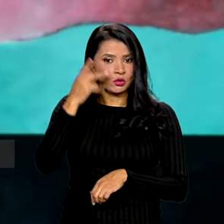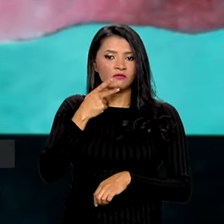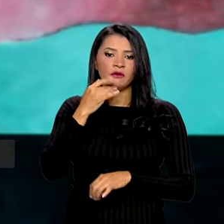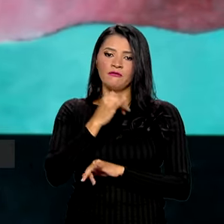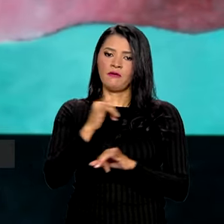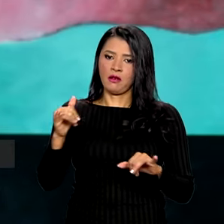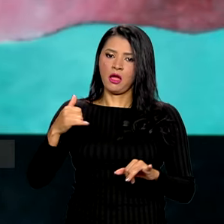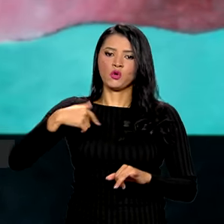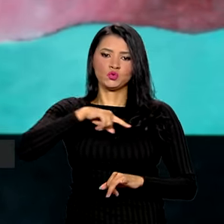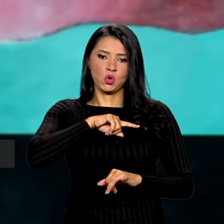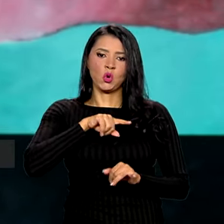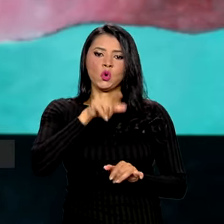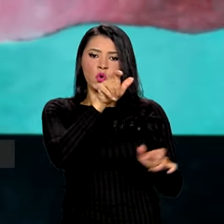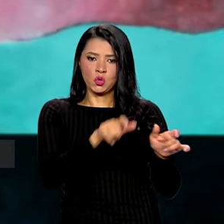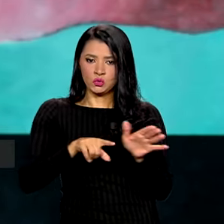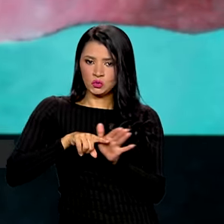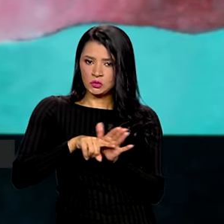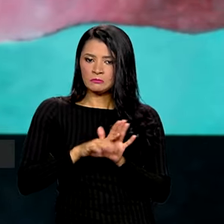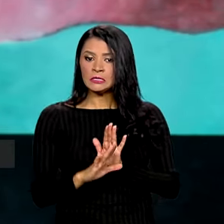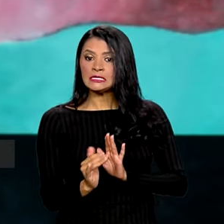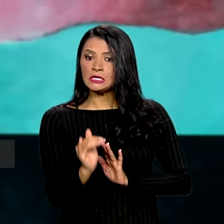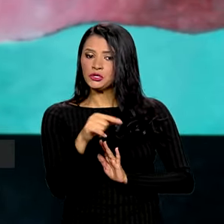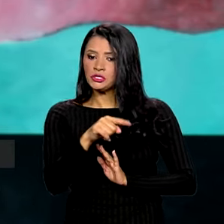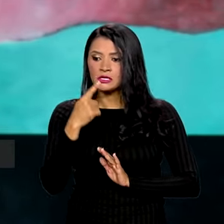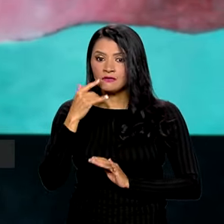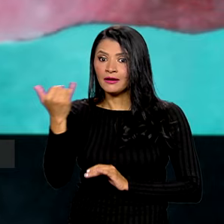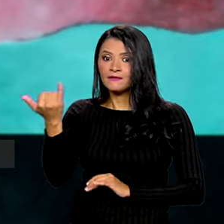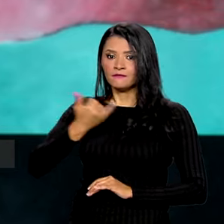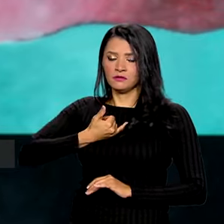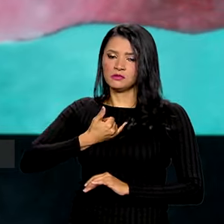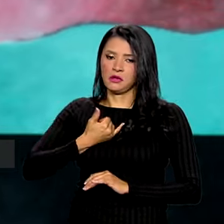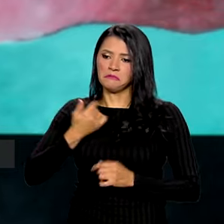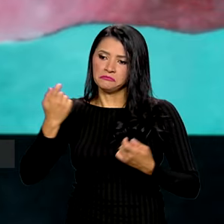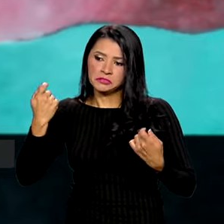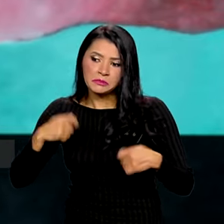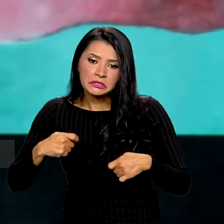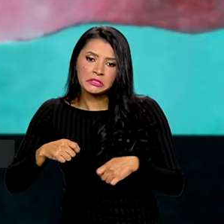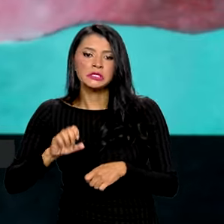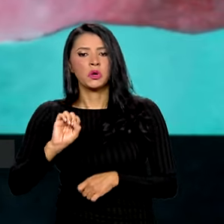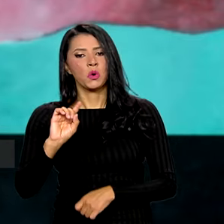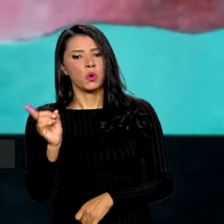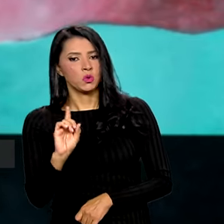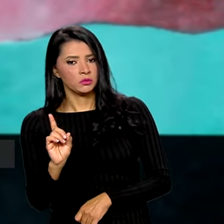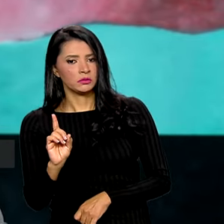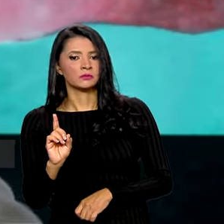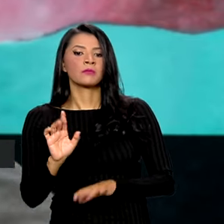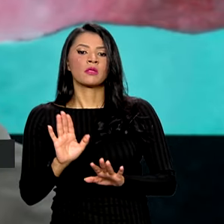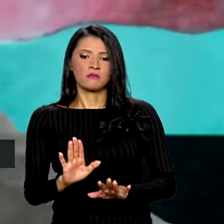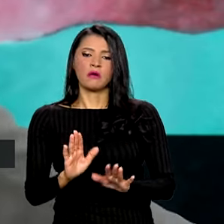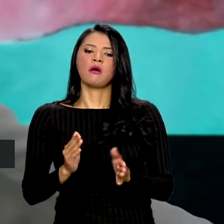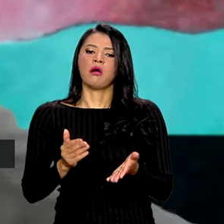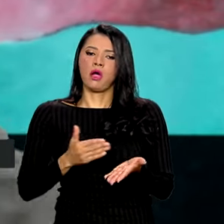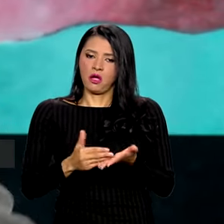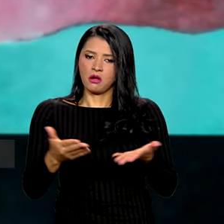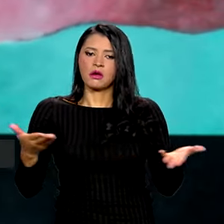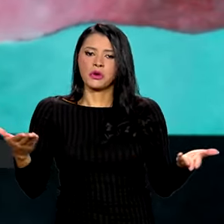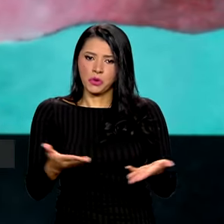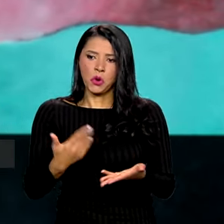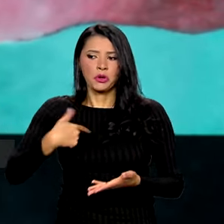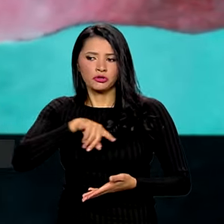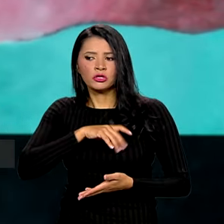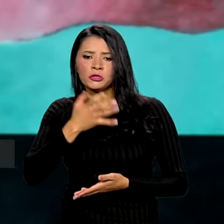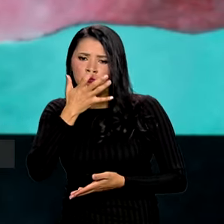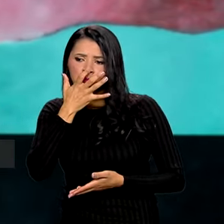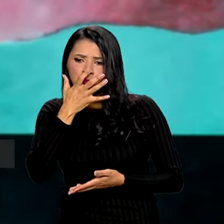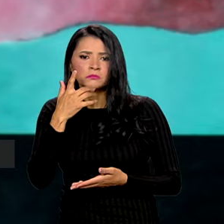exatamente os nossos cientistas para verificar a necessidade ou não. Mas, a princípio, nós temos total simpatia.